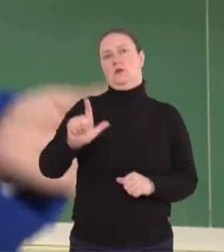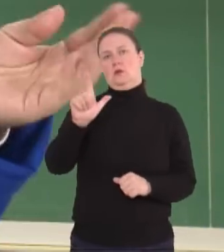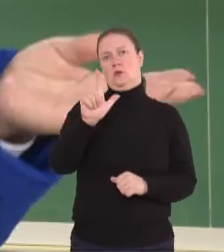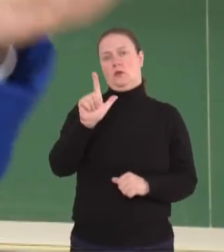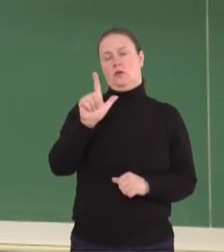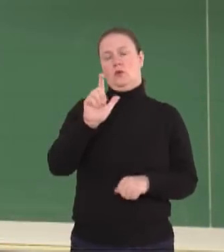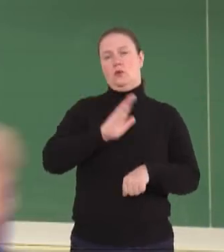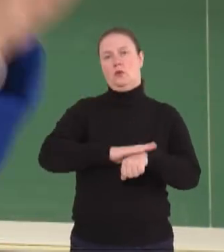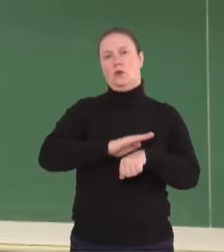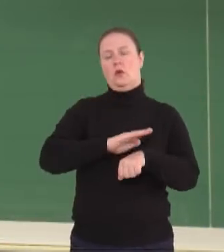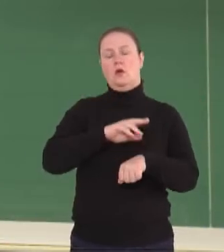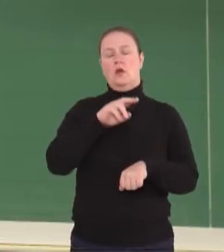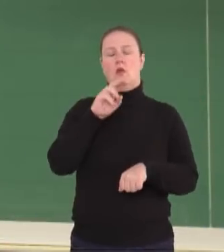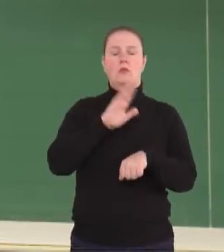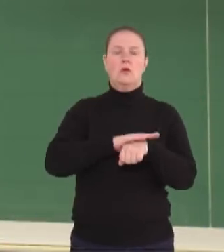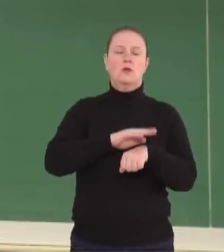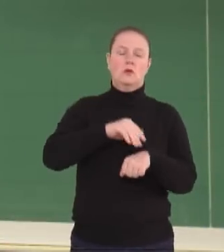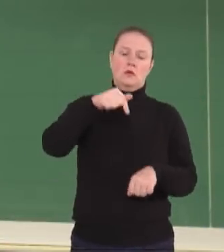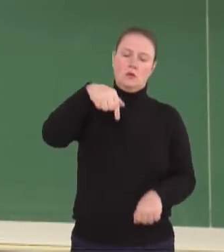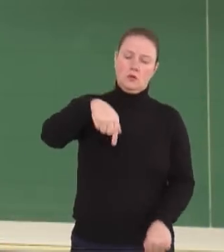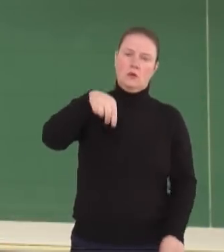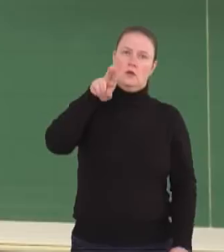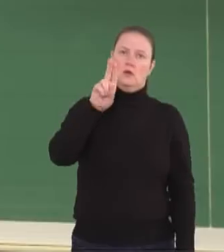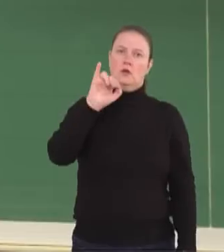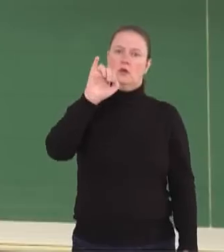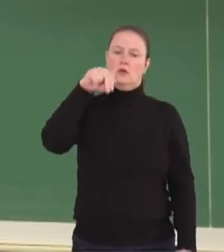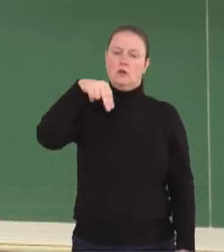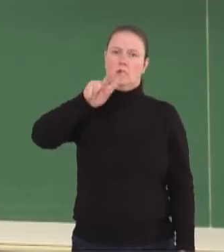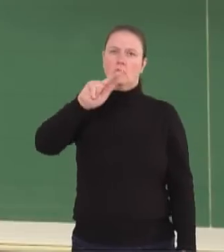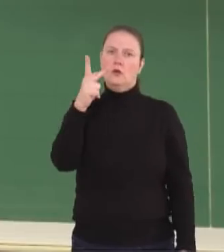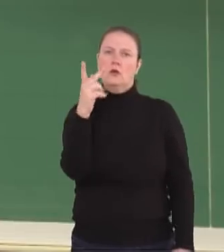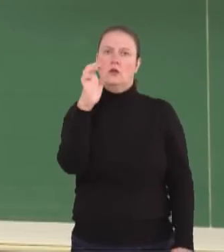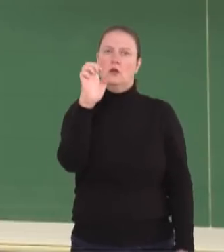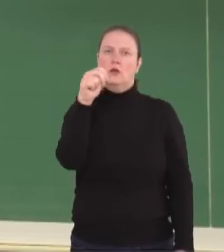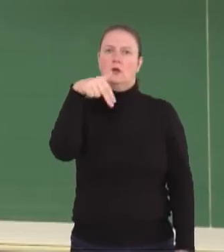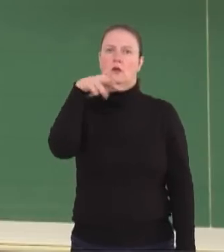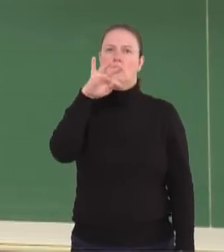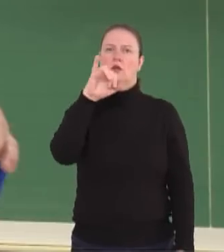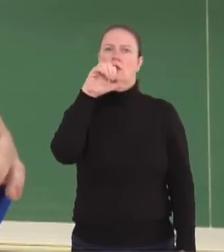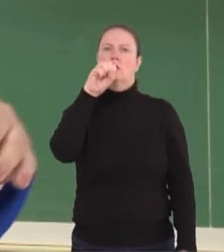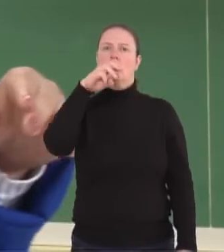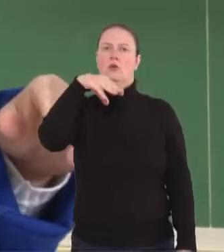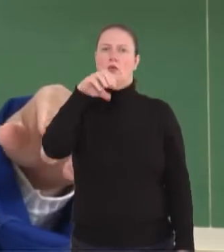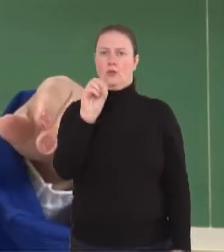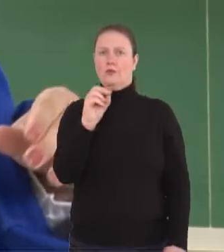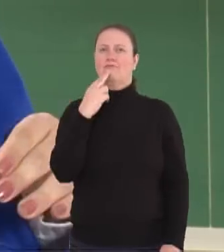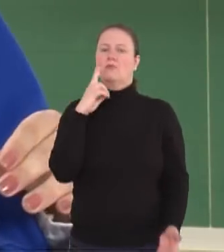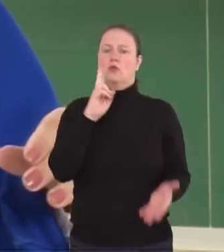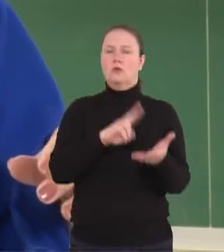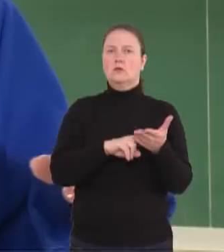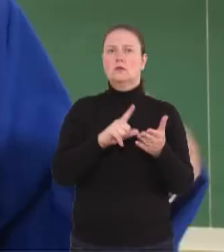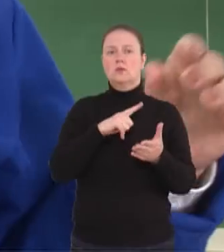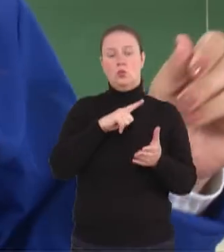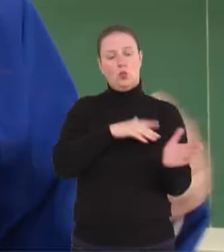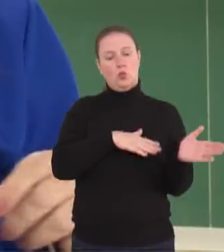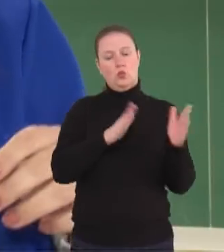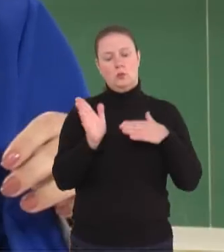justamente por retratar aí um pouco da cultura indígena, né, na carta que ele escreve lá